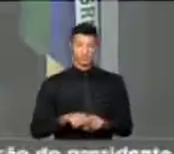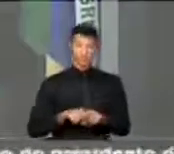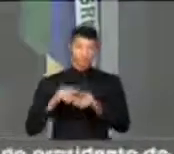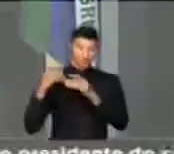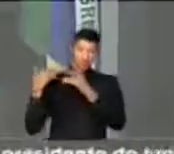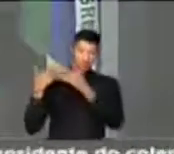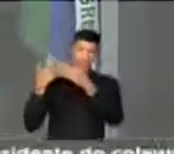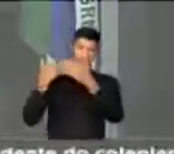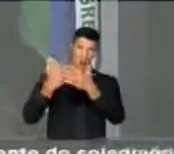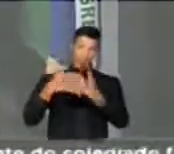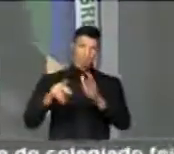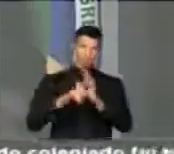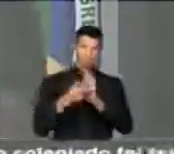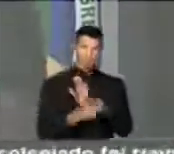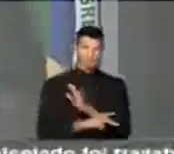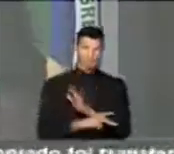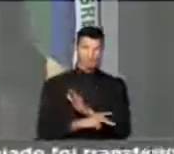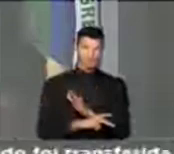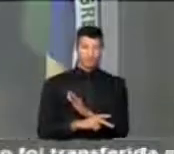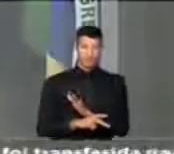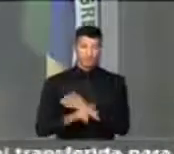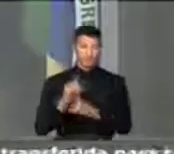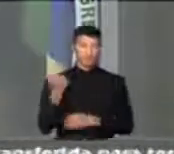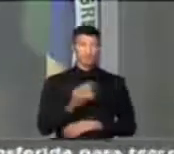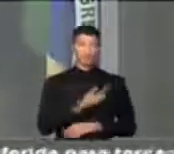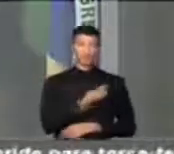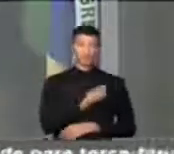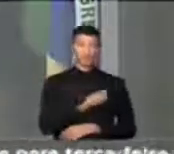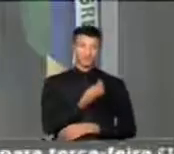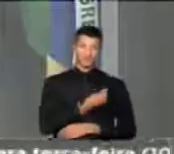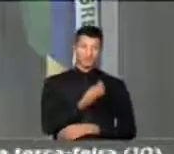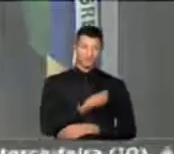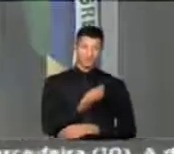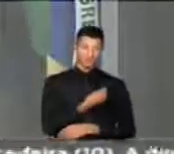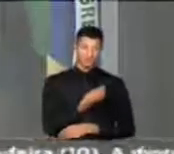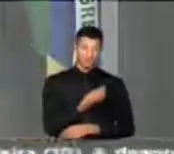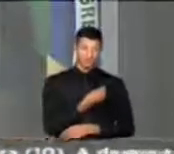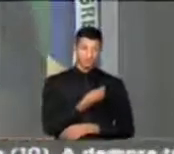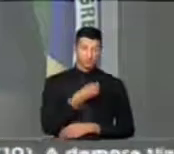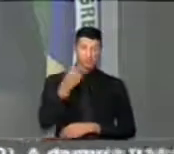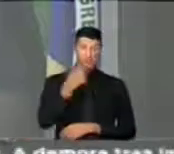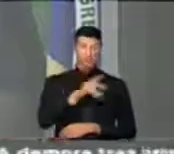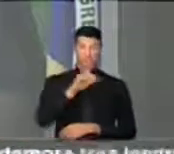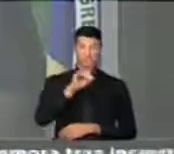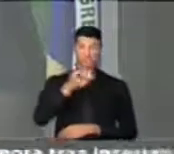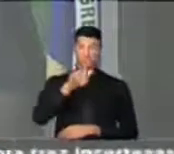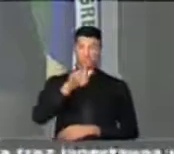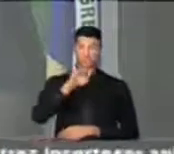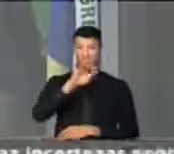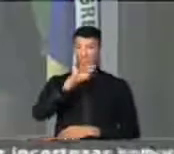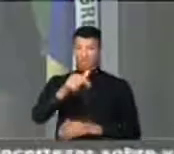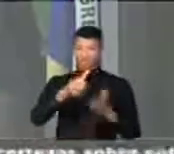longa temporada aqui vivida. A sua digital